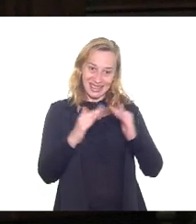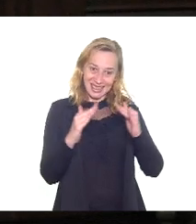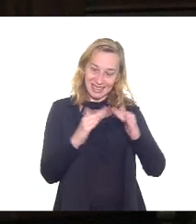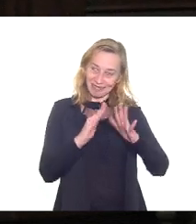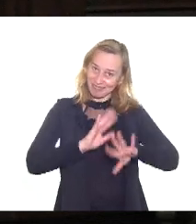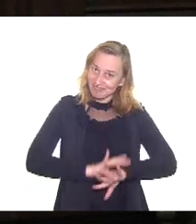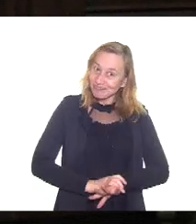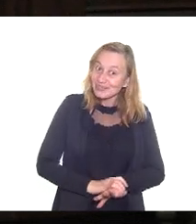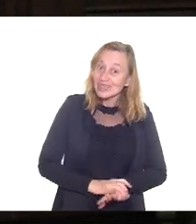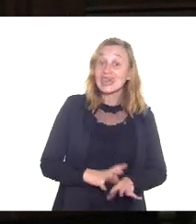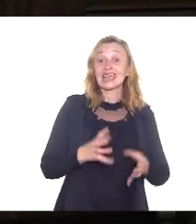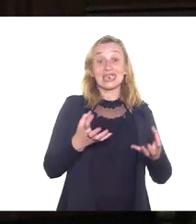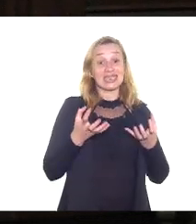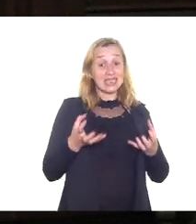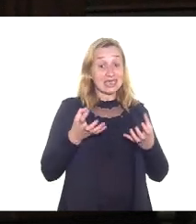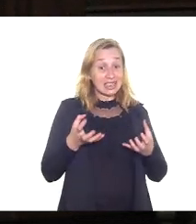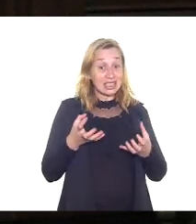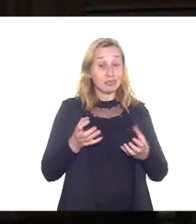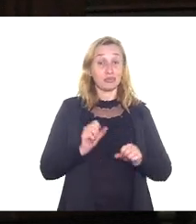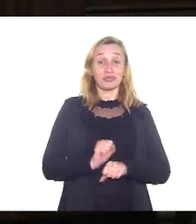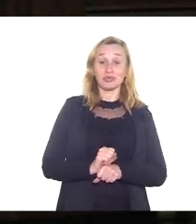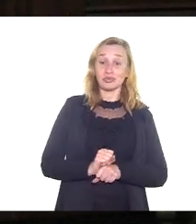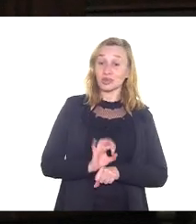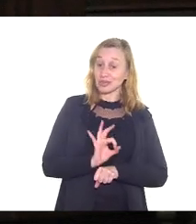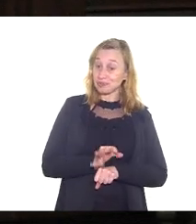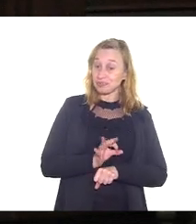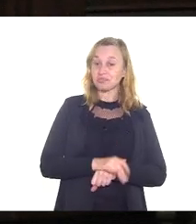queríamos que fosse determinativo,